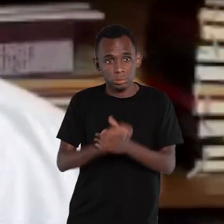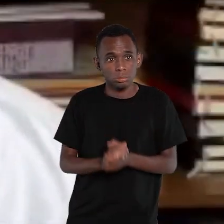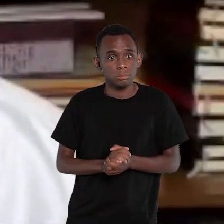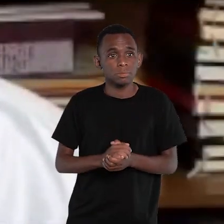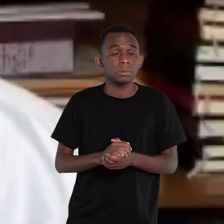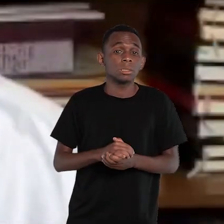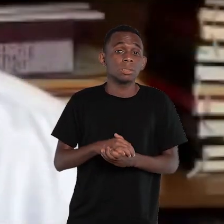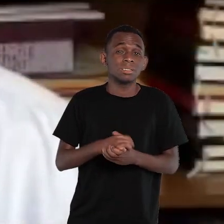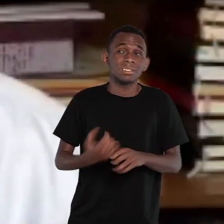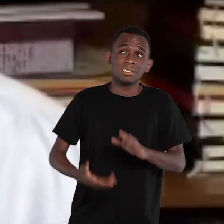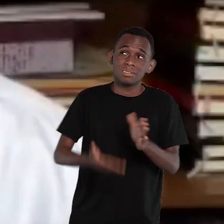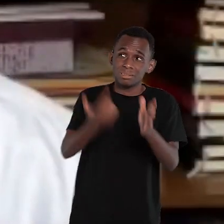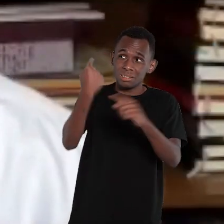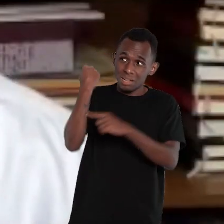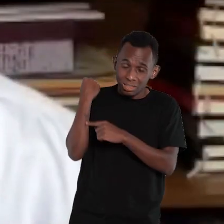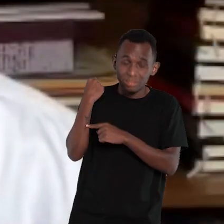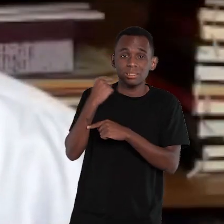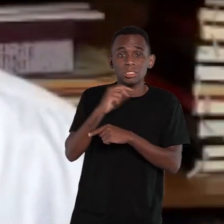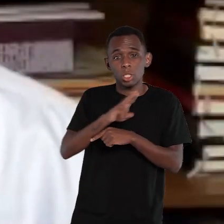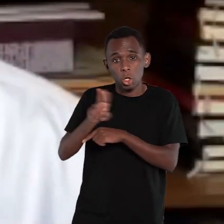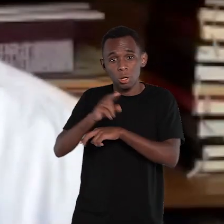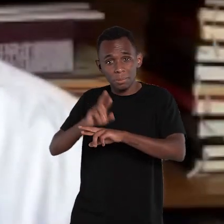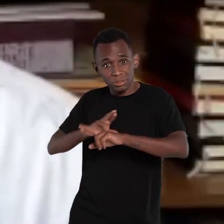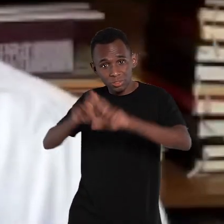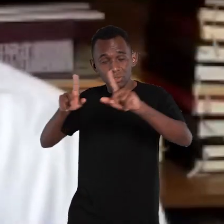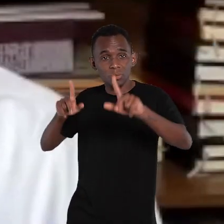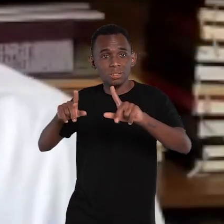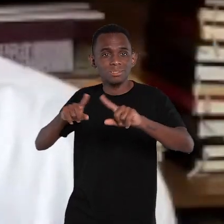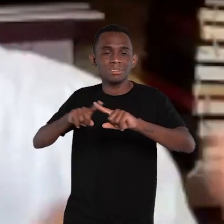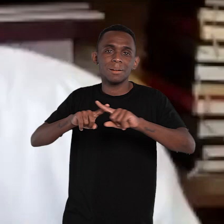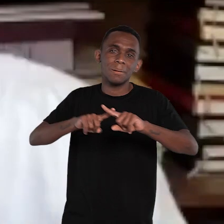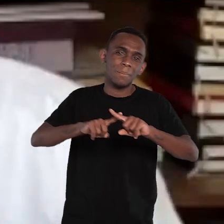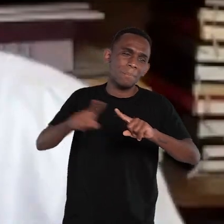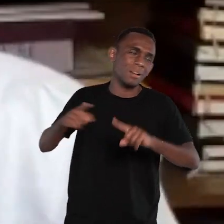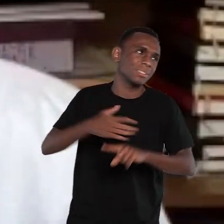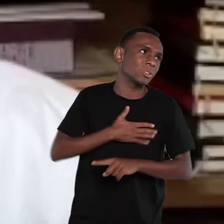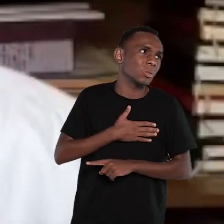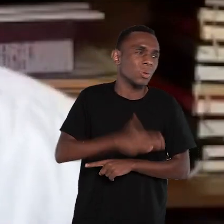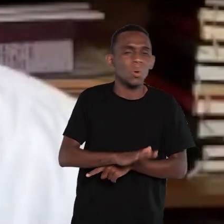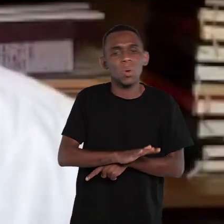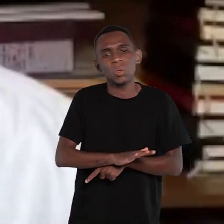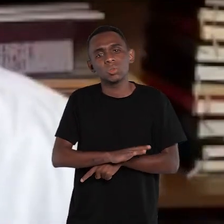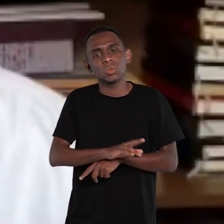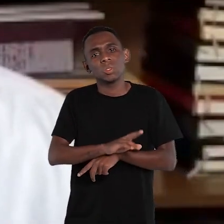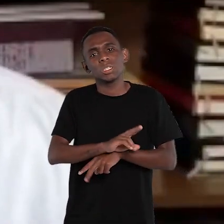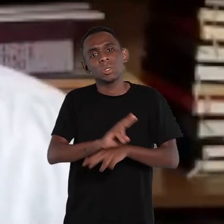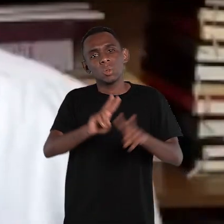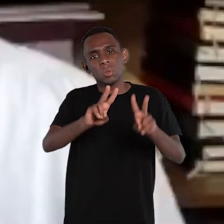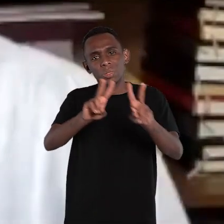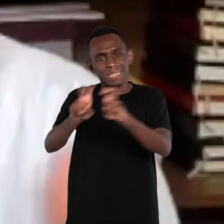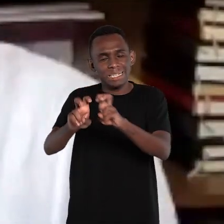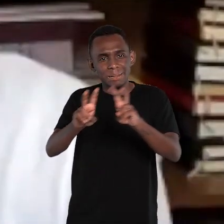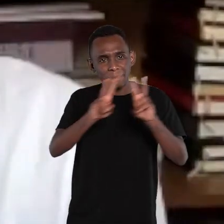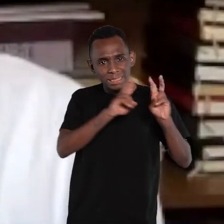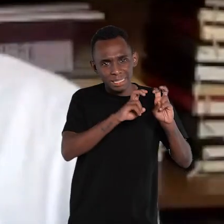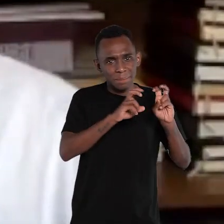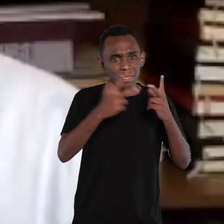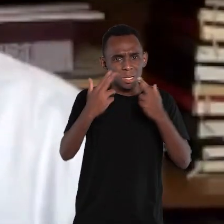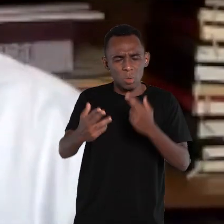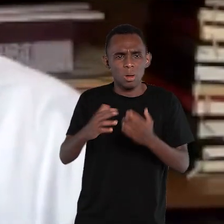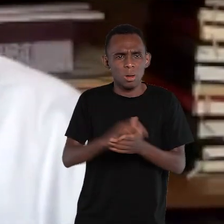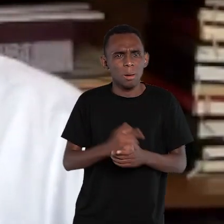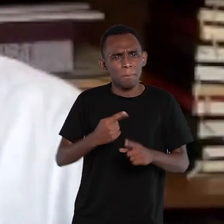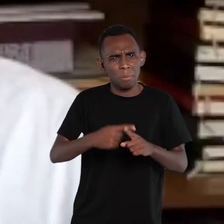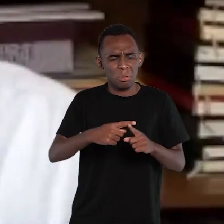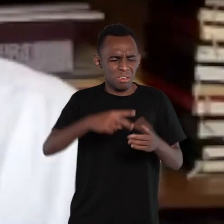chamou-se Faroestes, num certo momento. Mas eu não gosto que um dos contos traga o nome do livro. Porque tem sempre aquele leitor